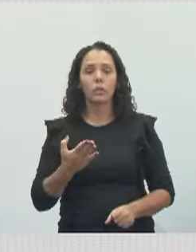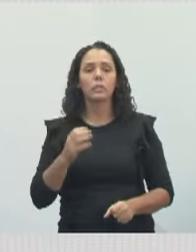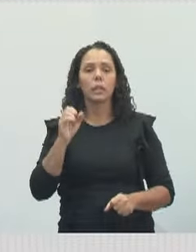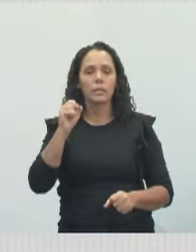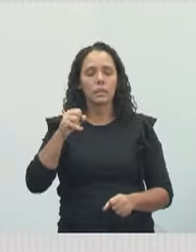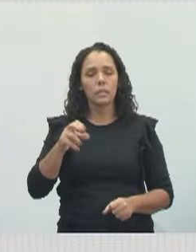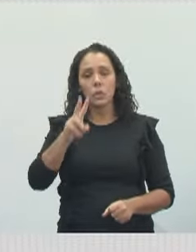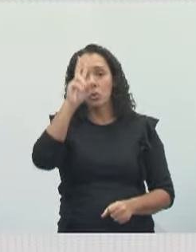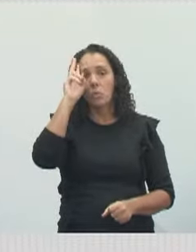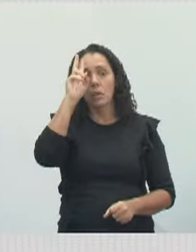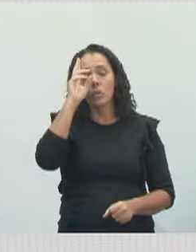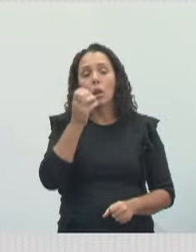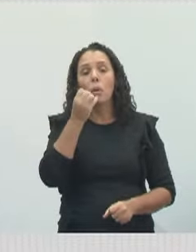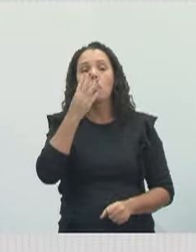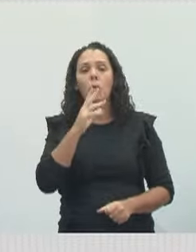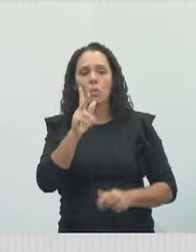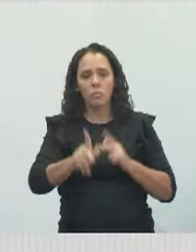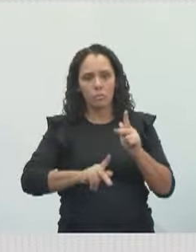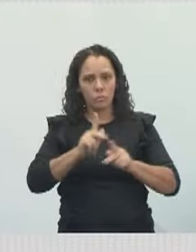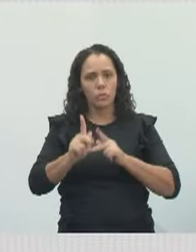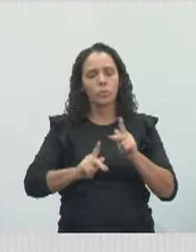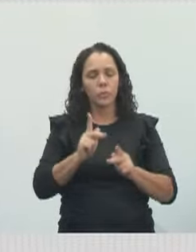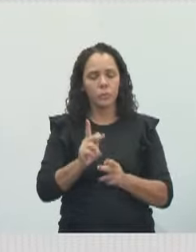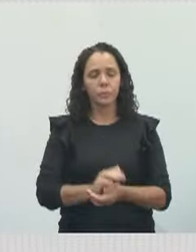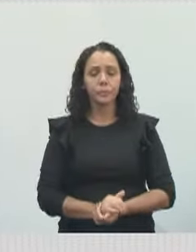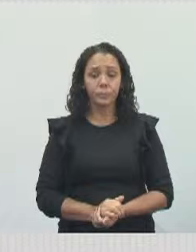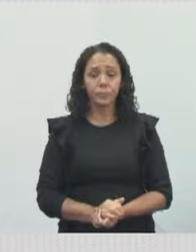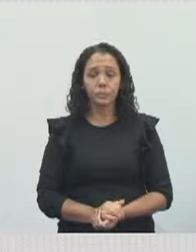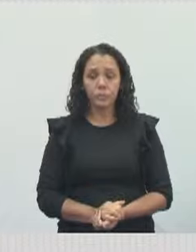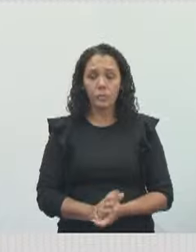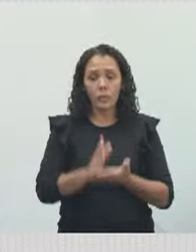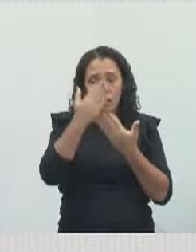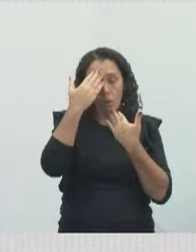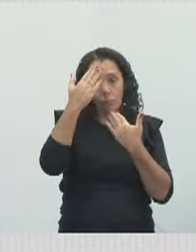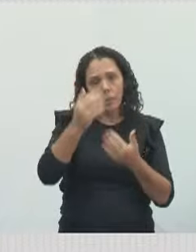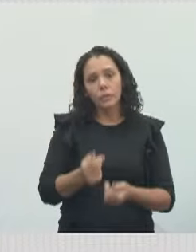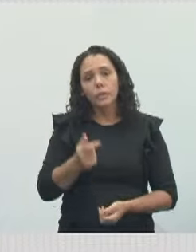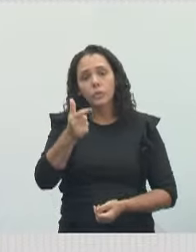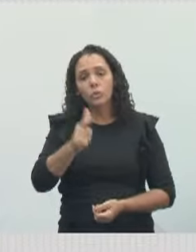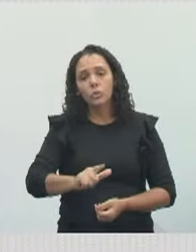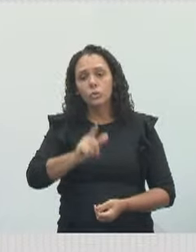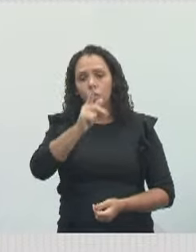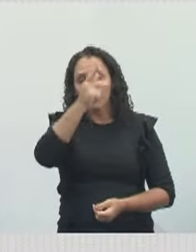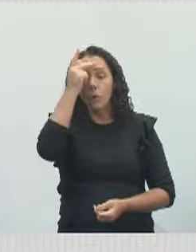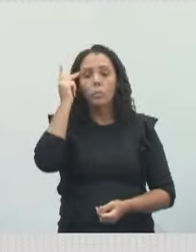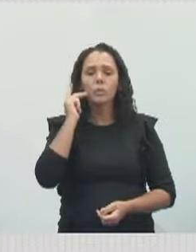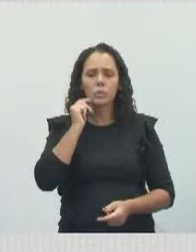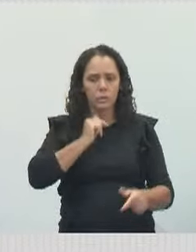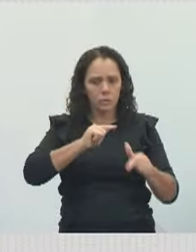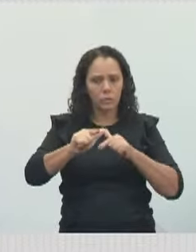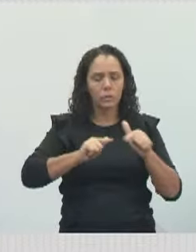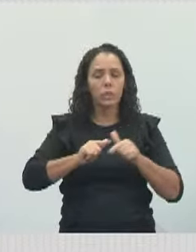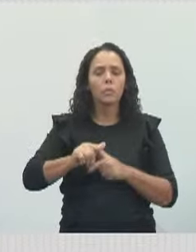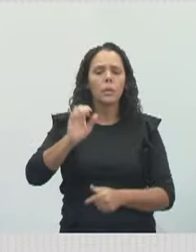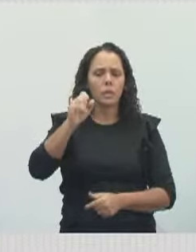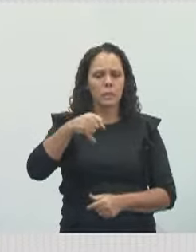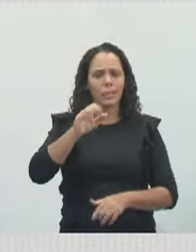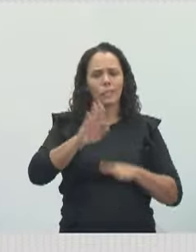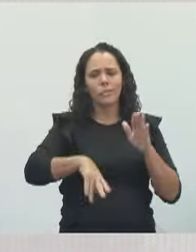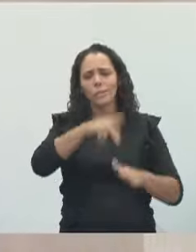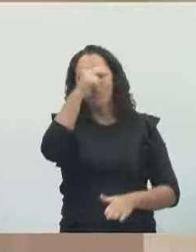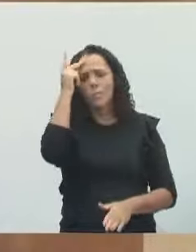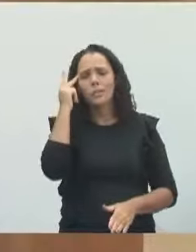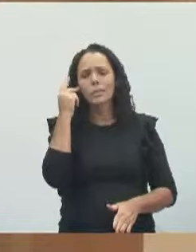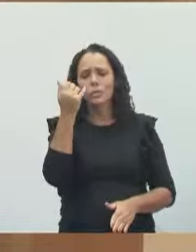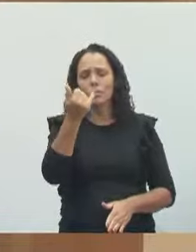legado grande para a população aqui na nossa cidade. Obrigado, Paulinho. Então, mais uma vez, o pessoal está trabalhando, sim, pessoal. Muitos mandaram para mim, o pessoal